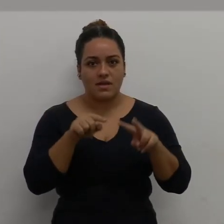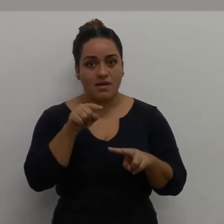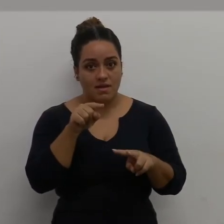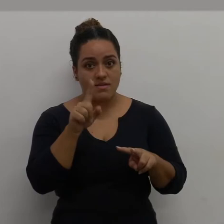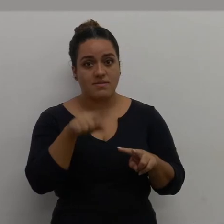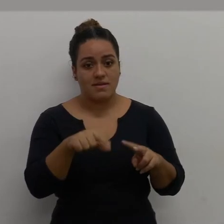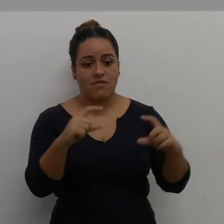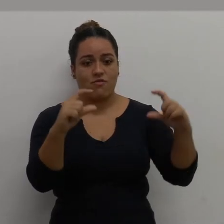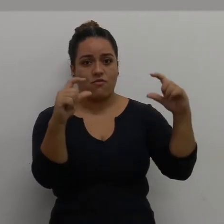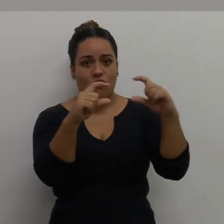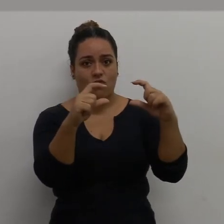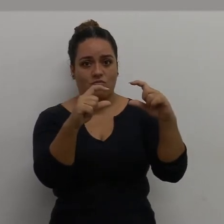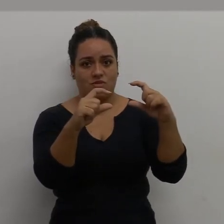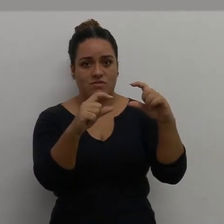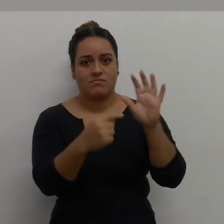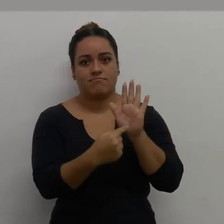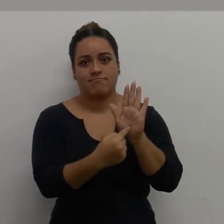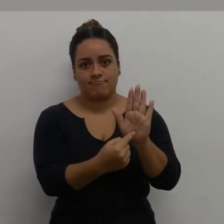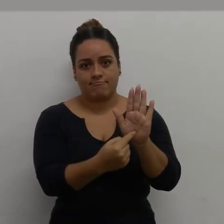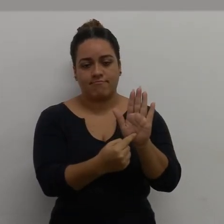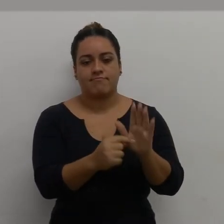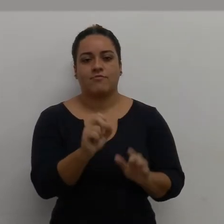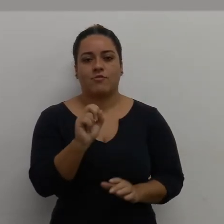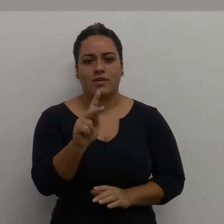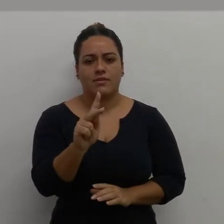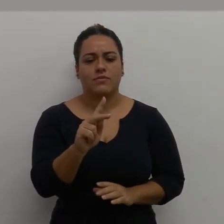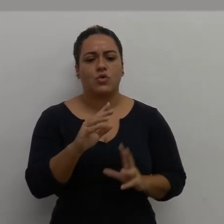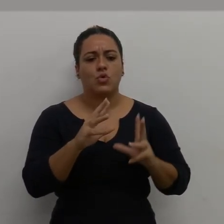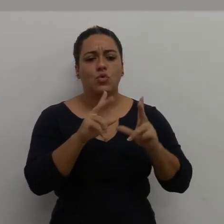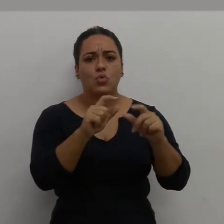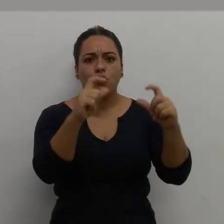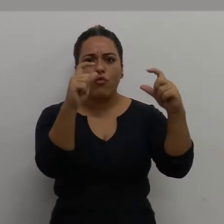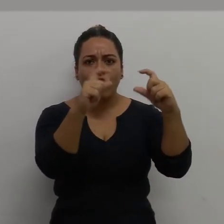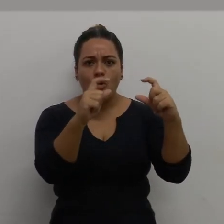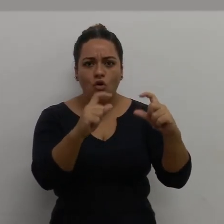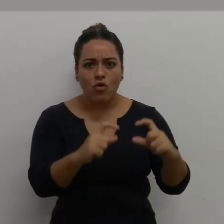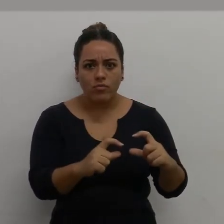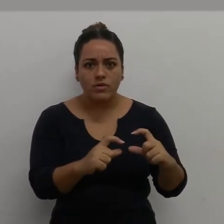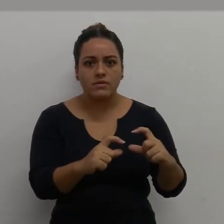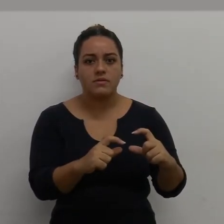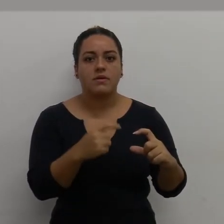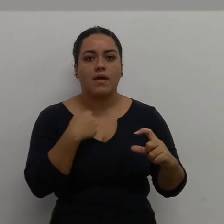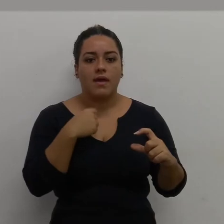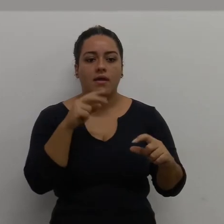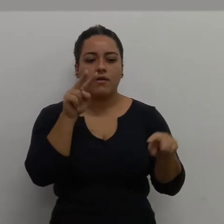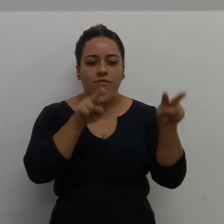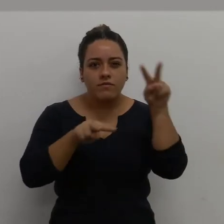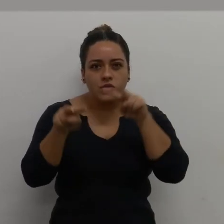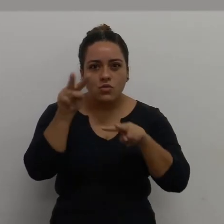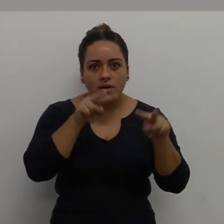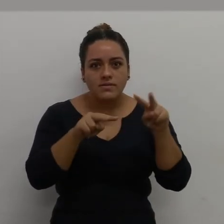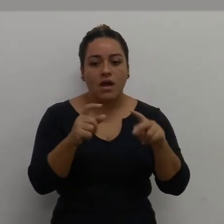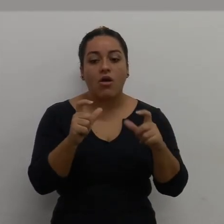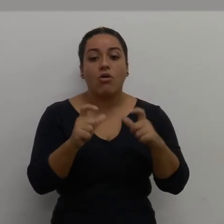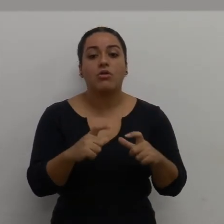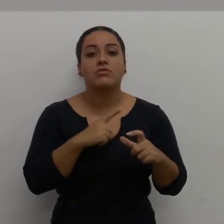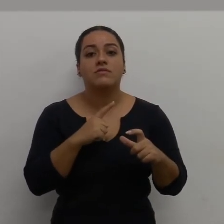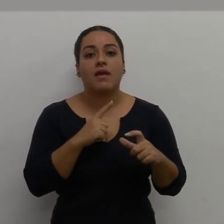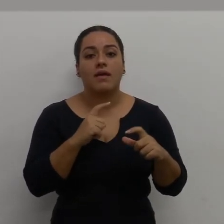Visualizar, essa é a barra de fórmulas. Ok? Todas as fórmulas, se eu usar a opção visualizar